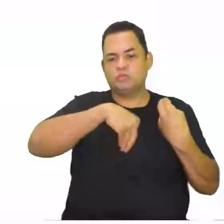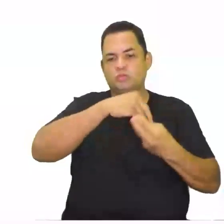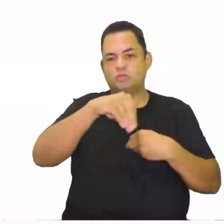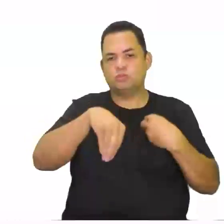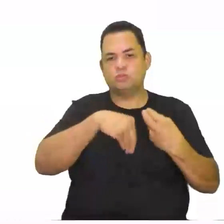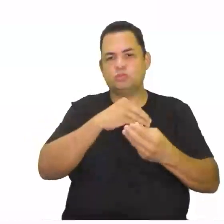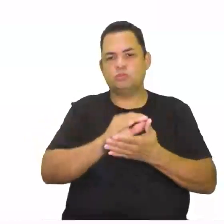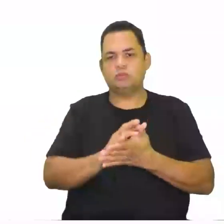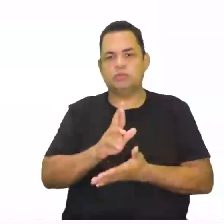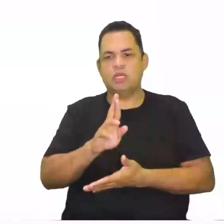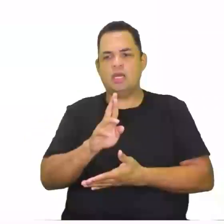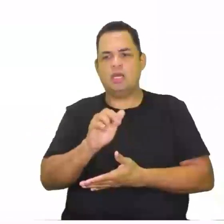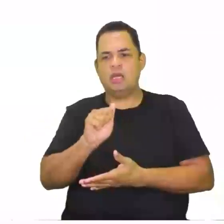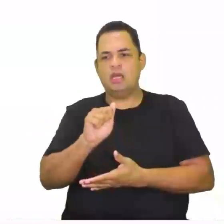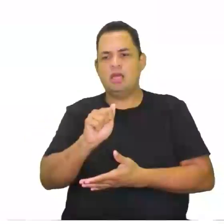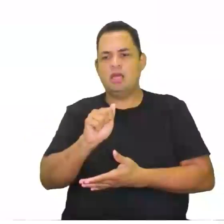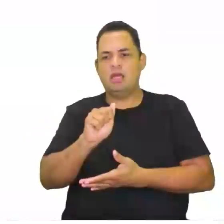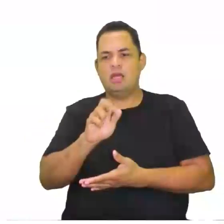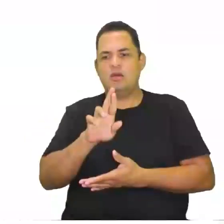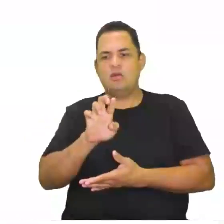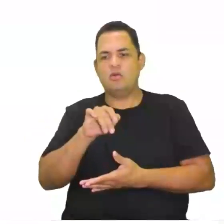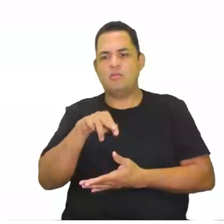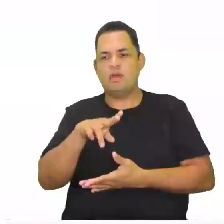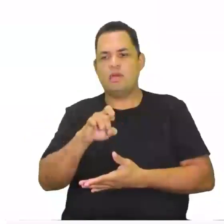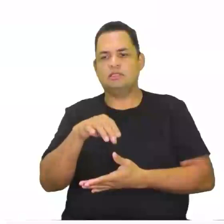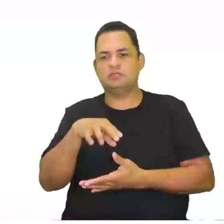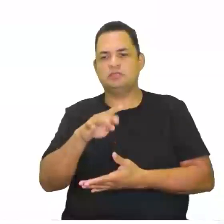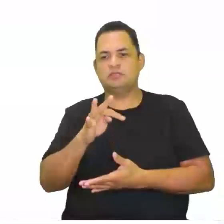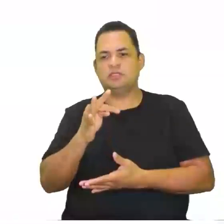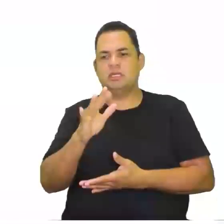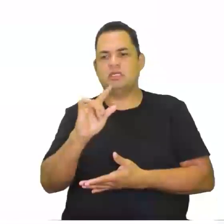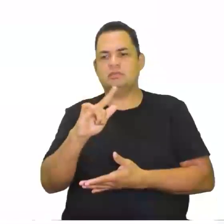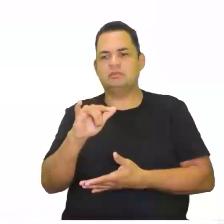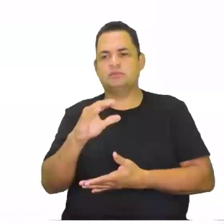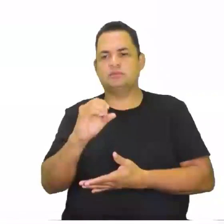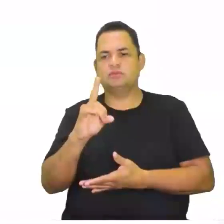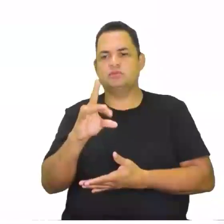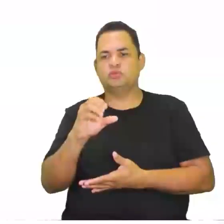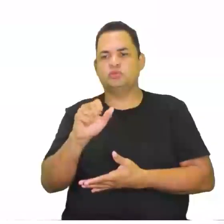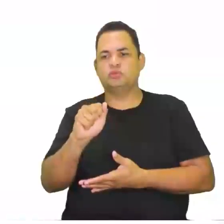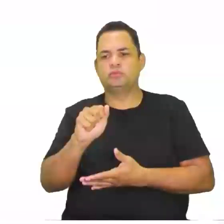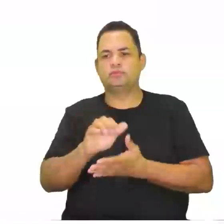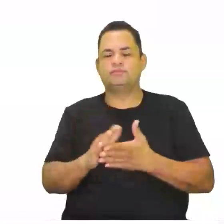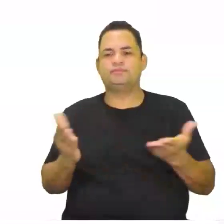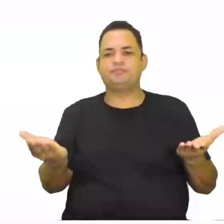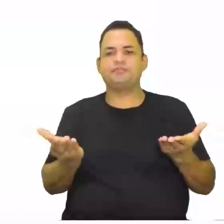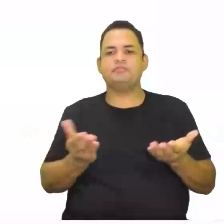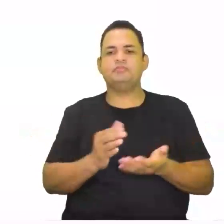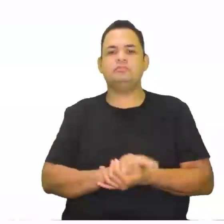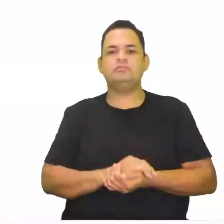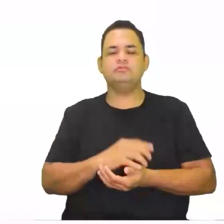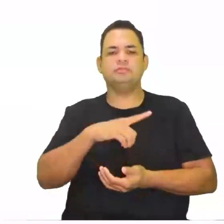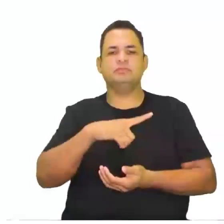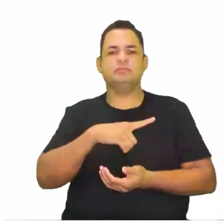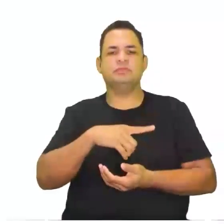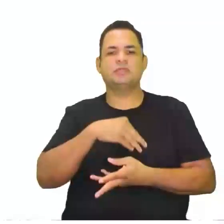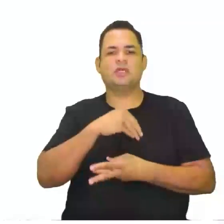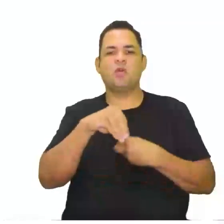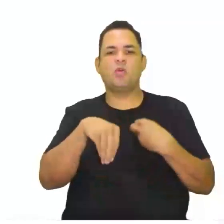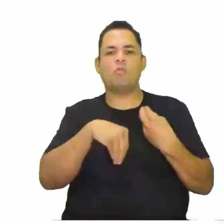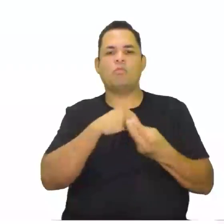compostos aromatizados, né? Os compostos aromáticos. Nesse caso aqui, nós temos